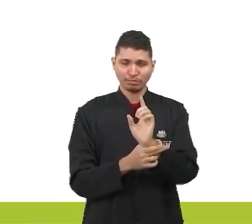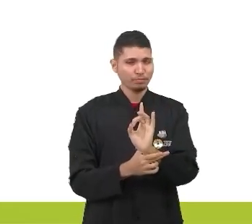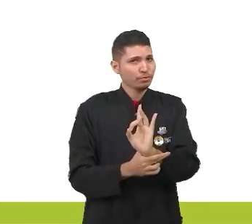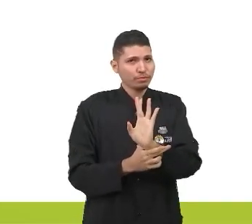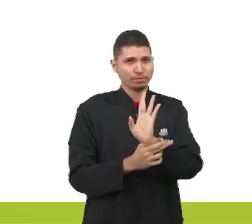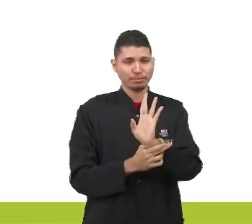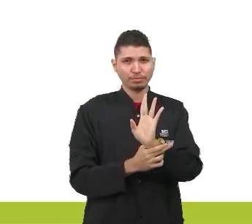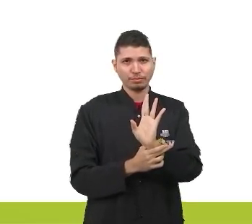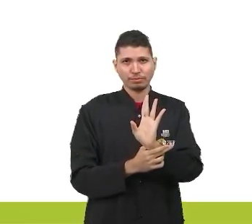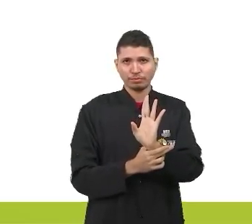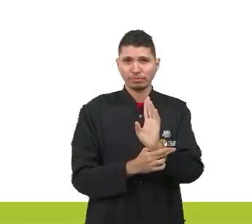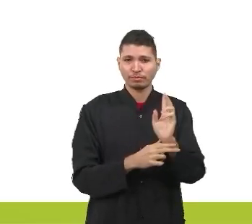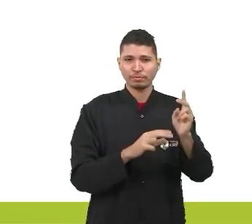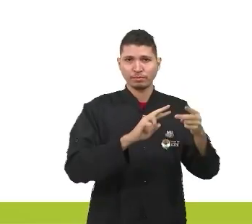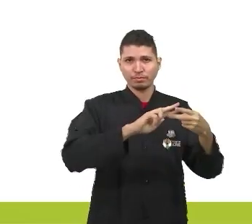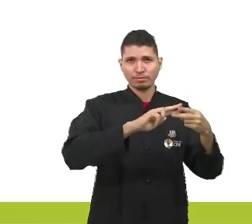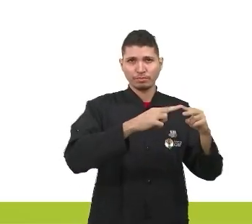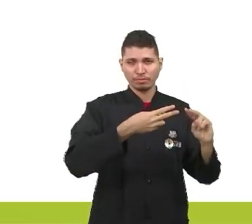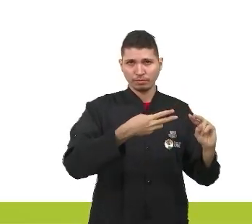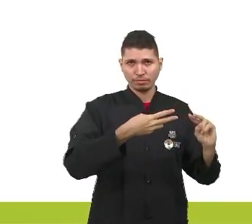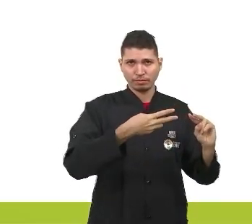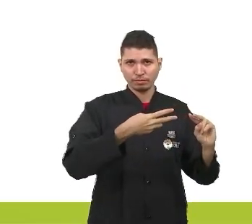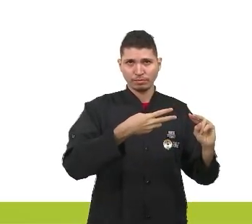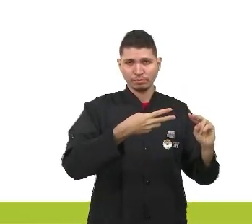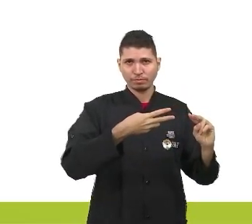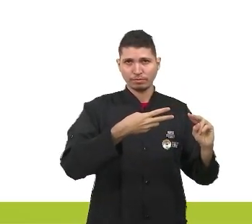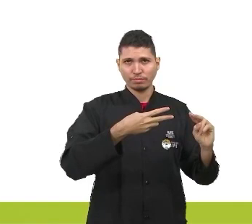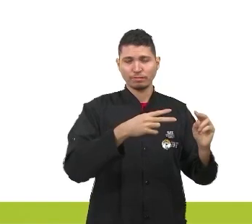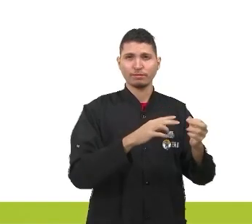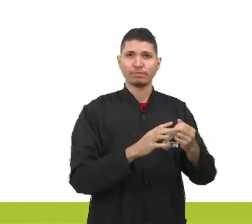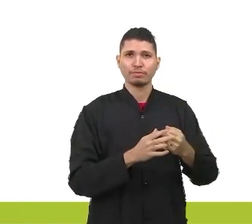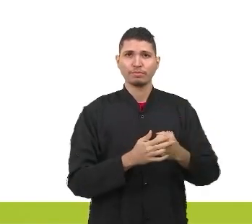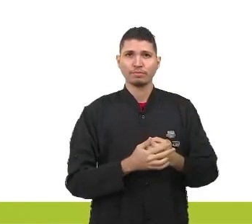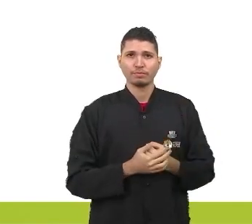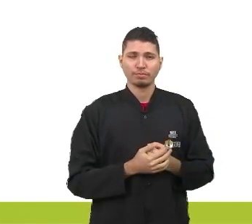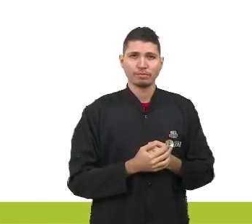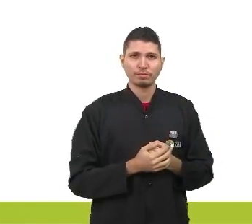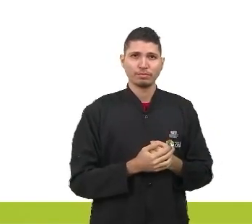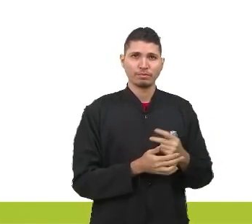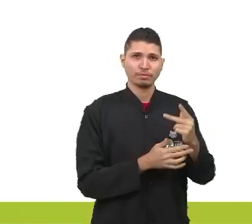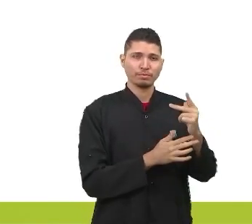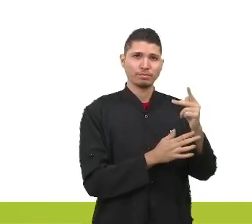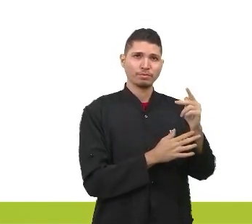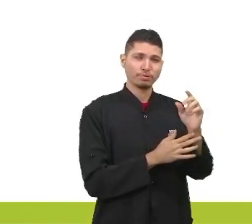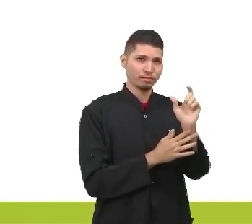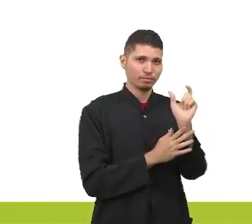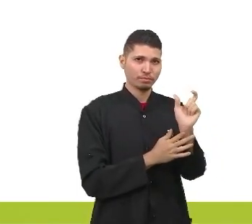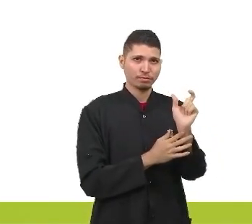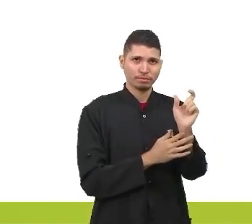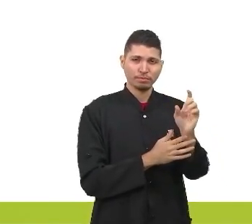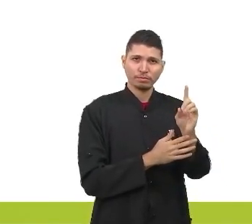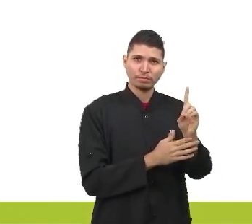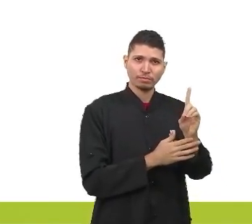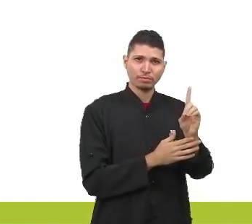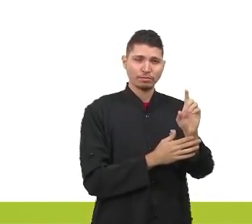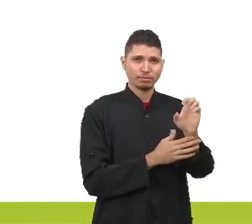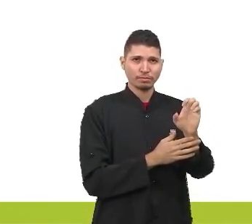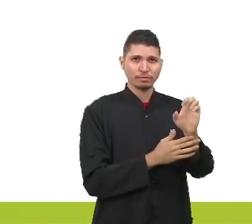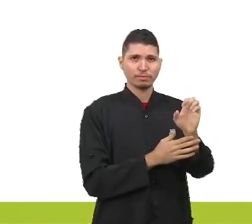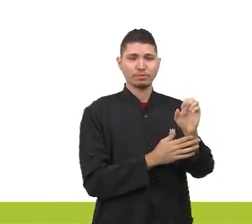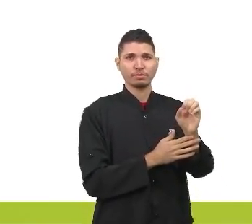tem um açúcar, um monossacarídeo, pentose, chamada